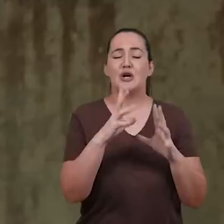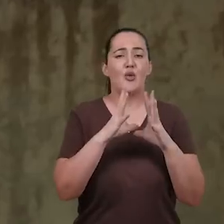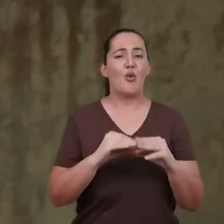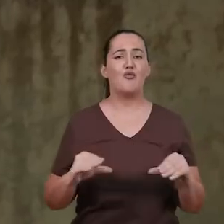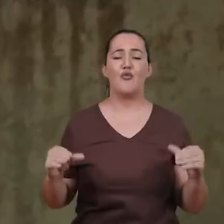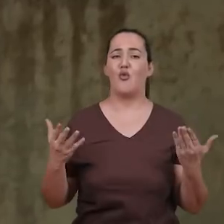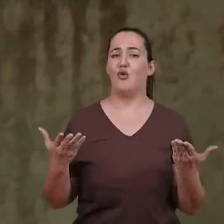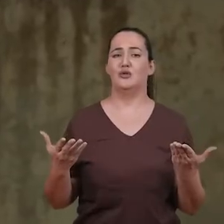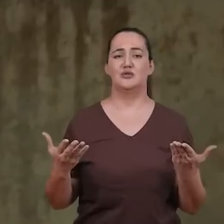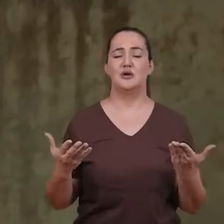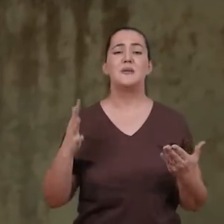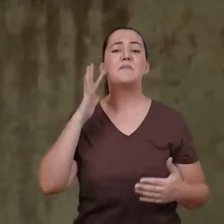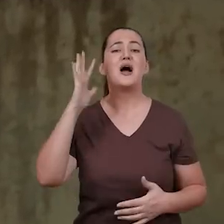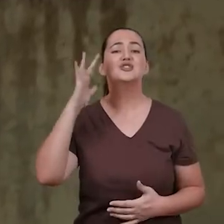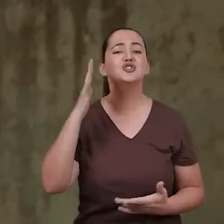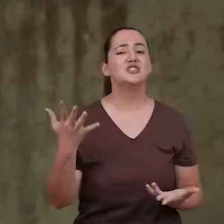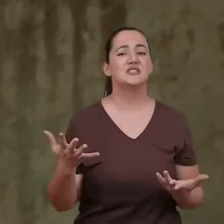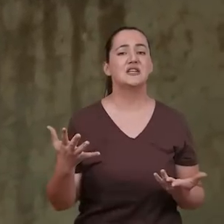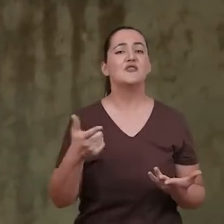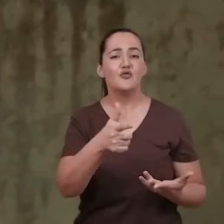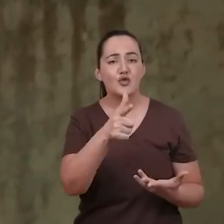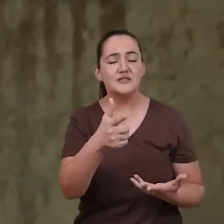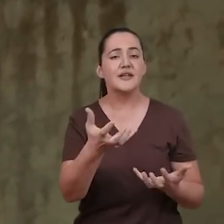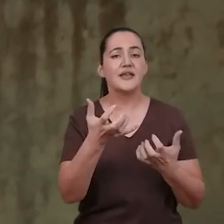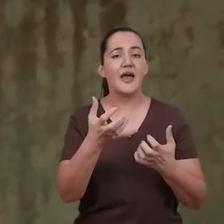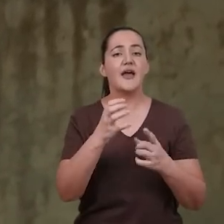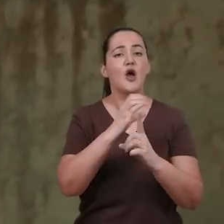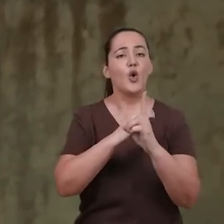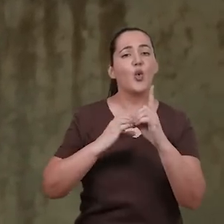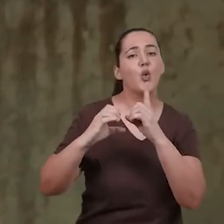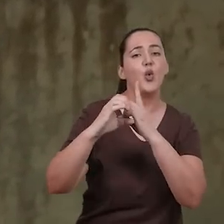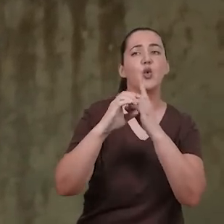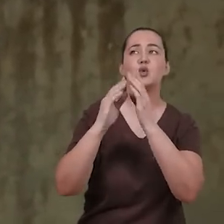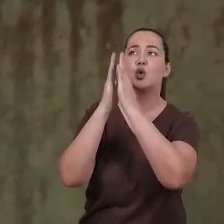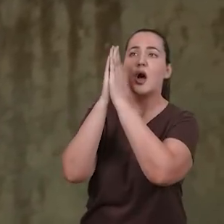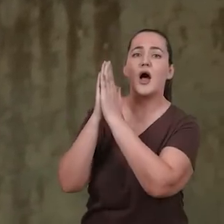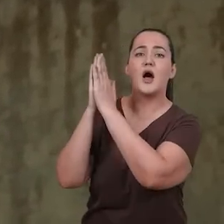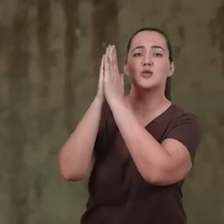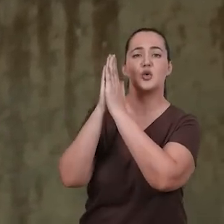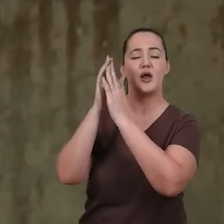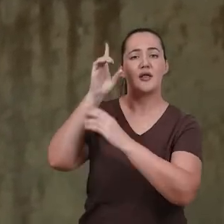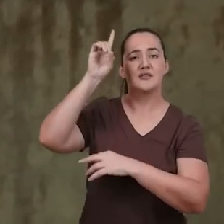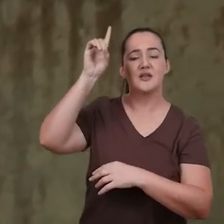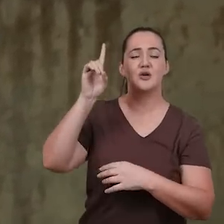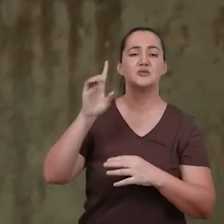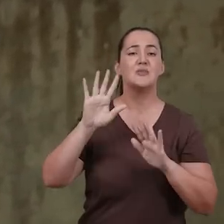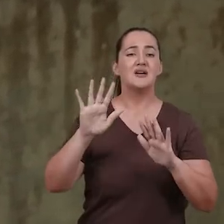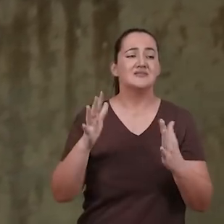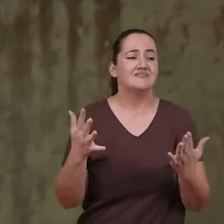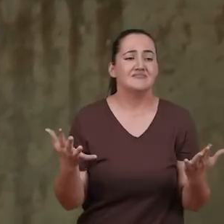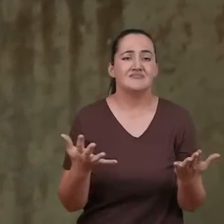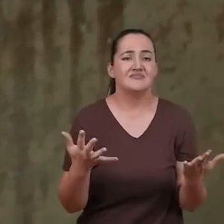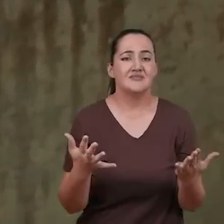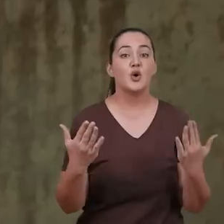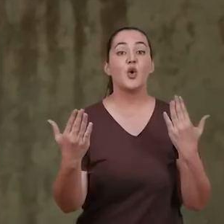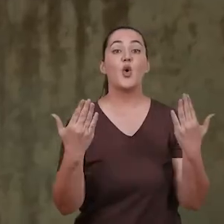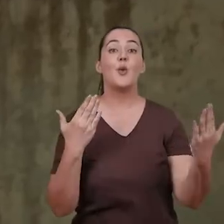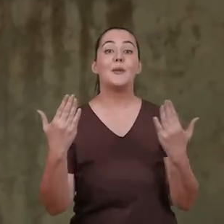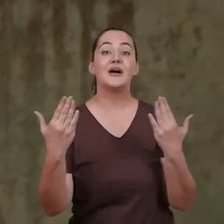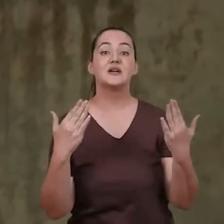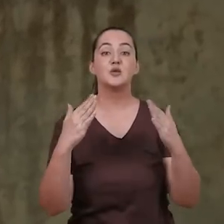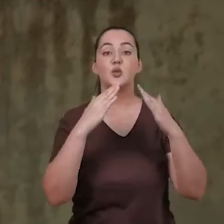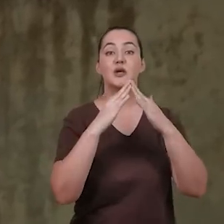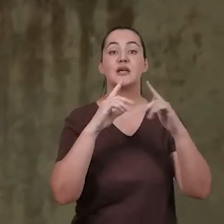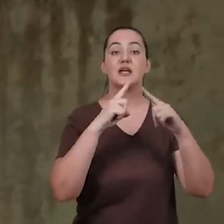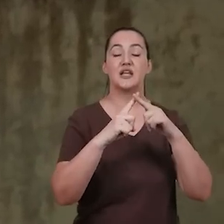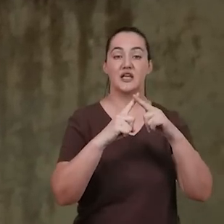desconfortável. Imagine você ter um culto a Jesus aqui sem beleza. Aliás, se vocês perceberam, comparando a